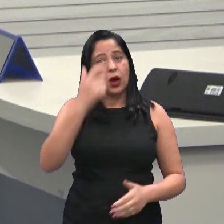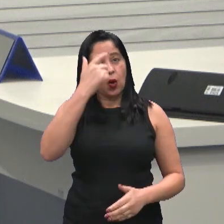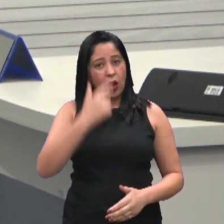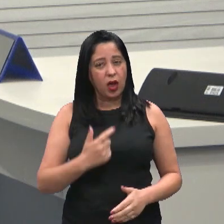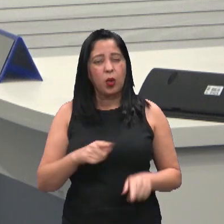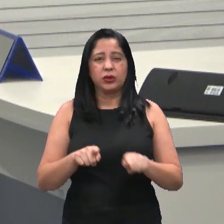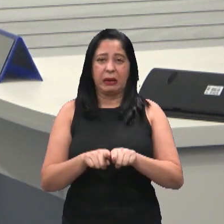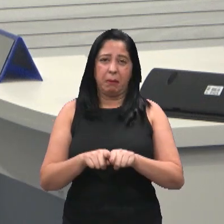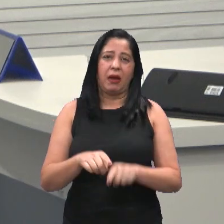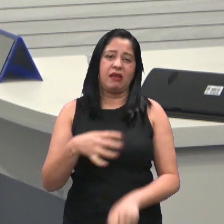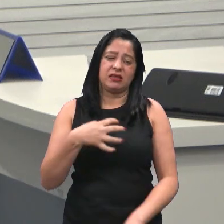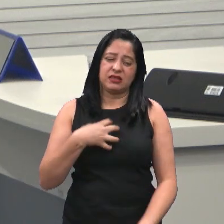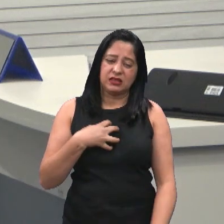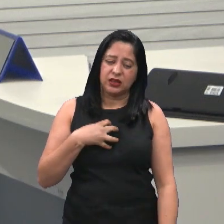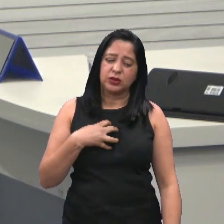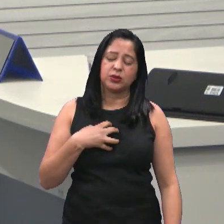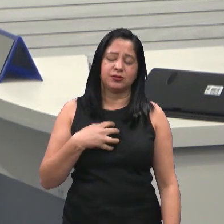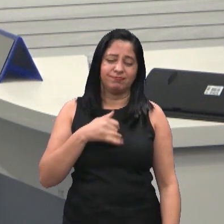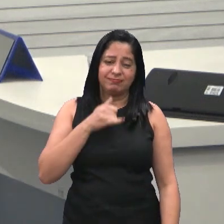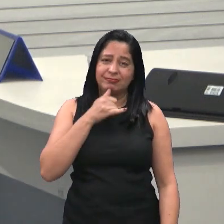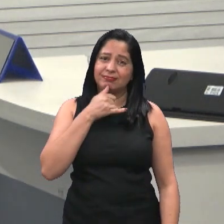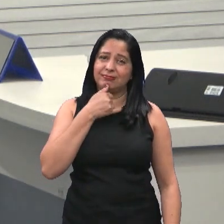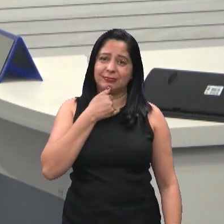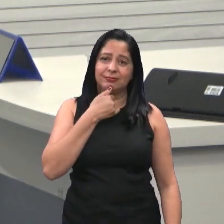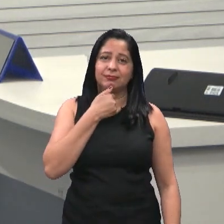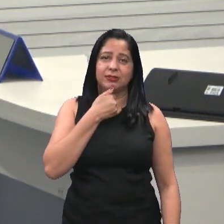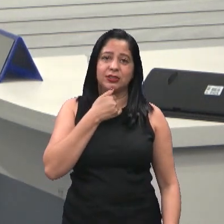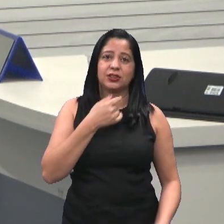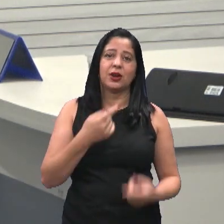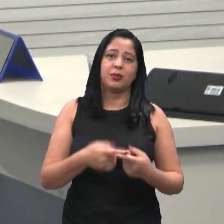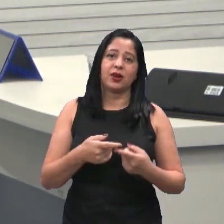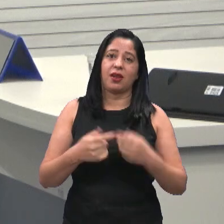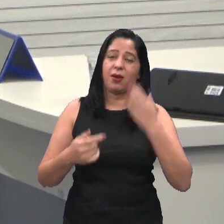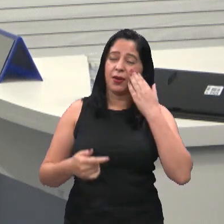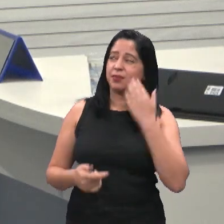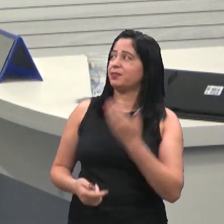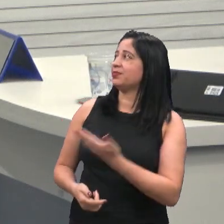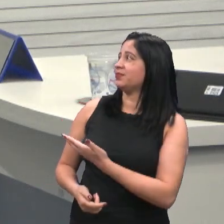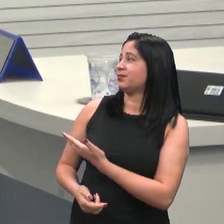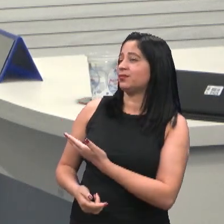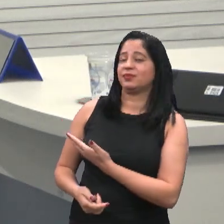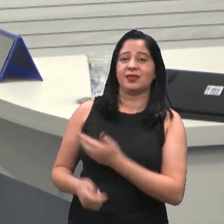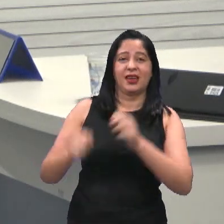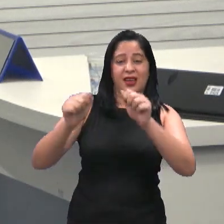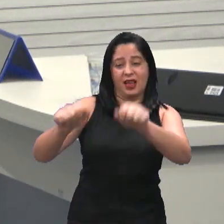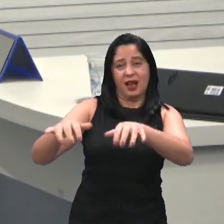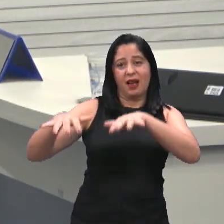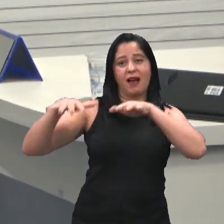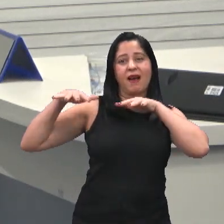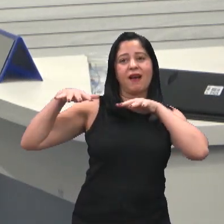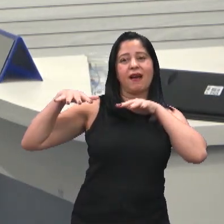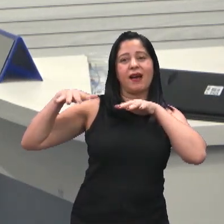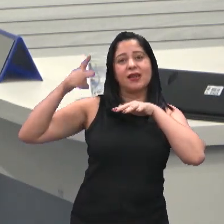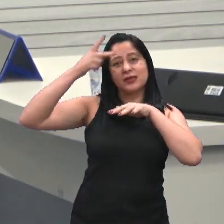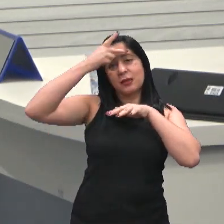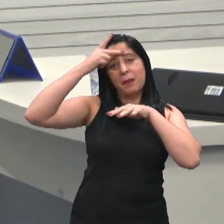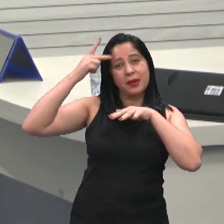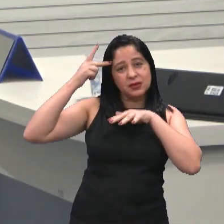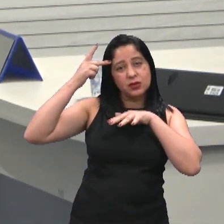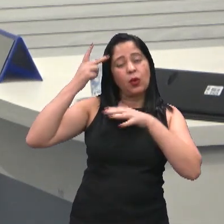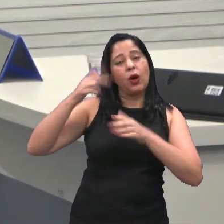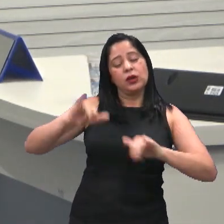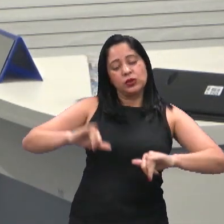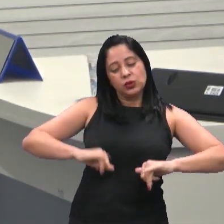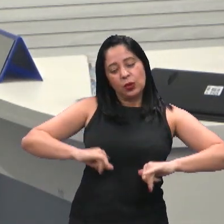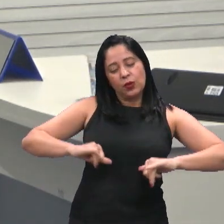desagrado, porque, infelizmente, terá que ser convocada toda essa comunidade de pessoas que estão sofrendo e continuam